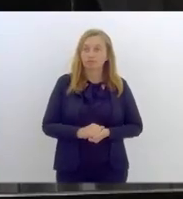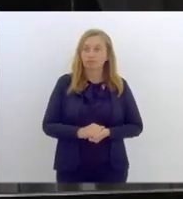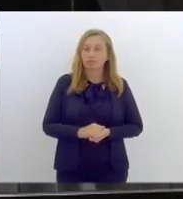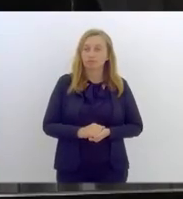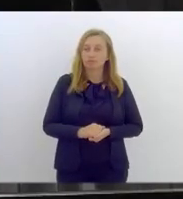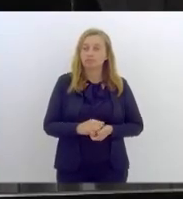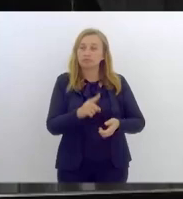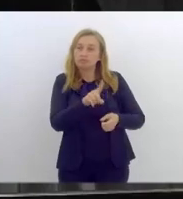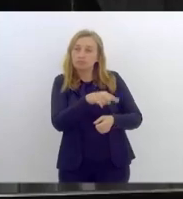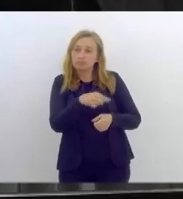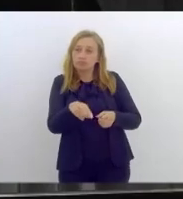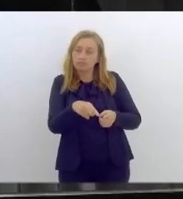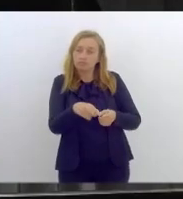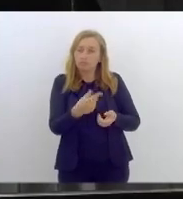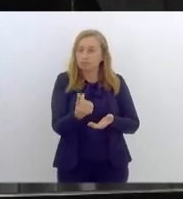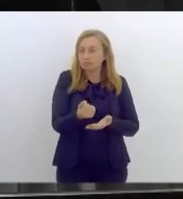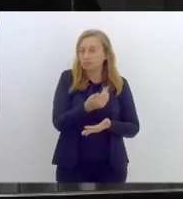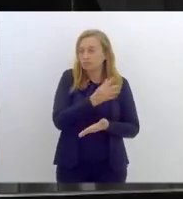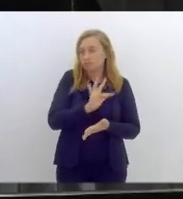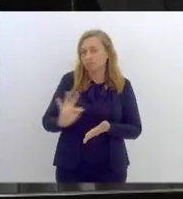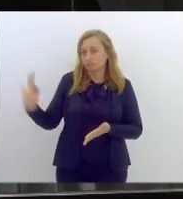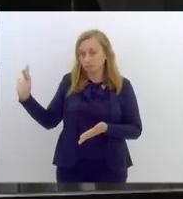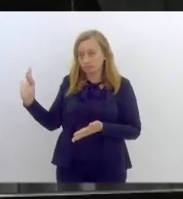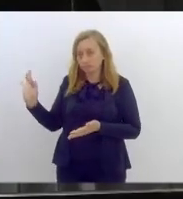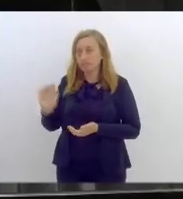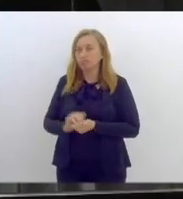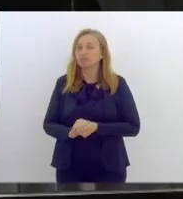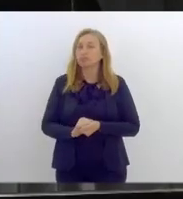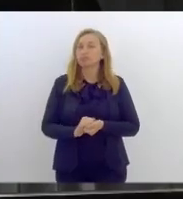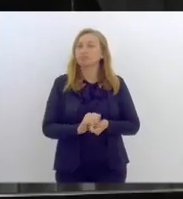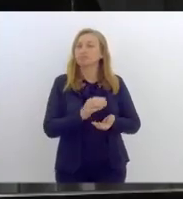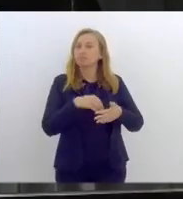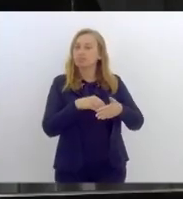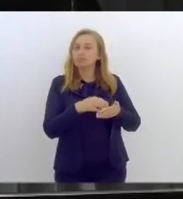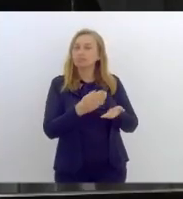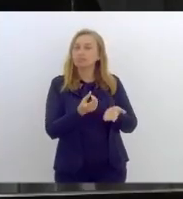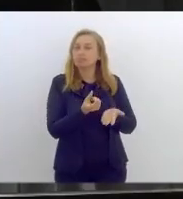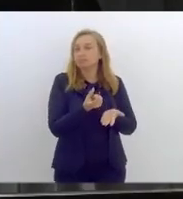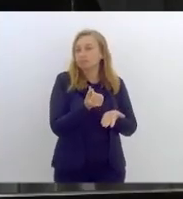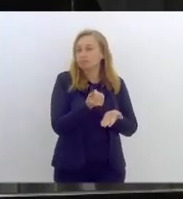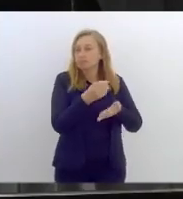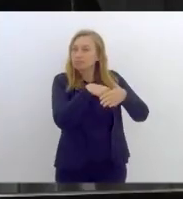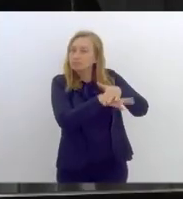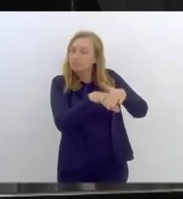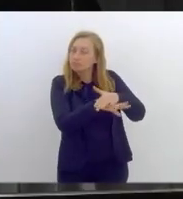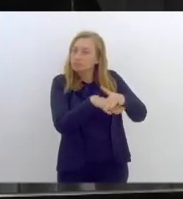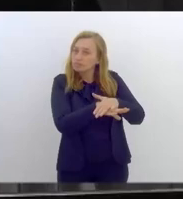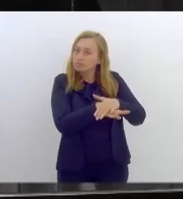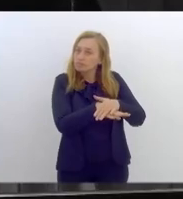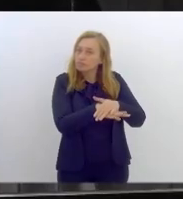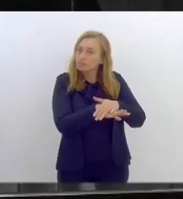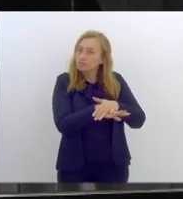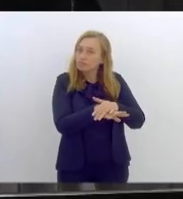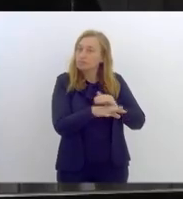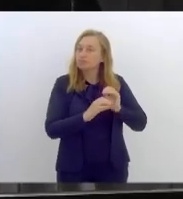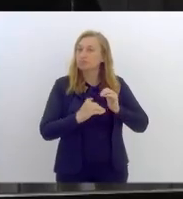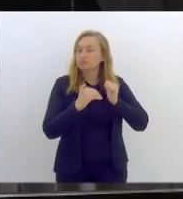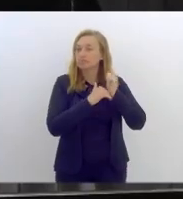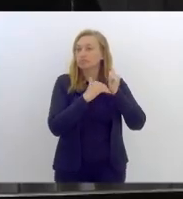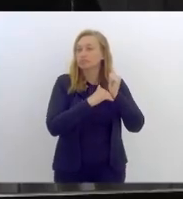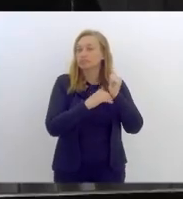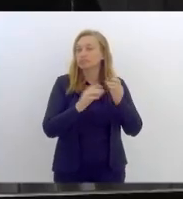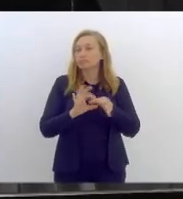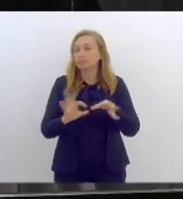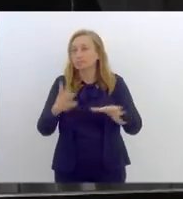orçamento do governo federal inclusive para reservar dinheiro por orçamento secreto e deixar essas pessoas sem